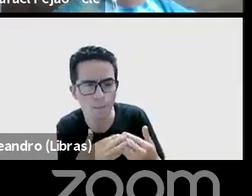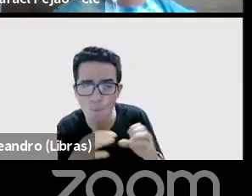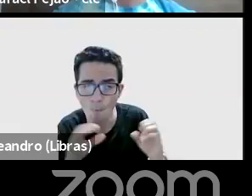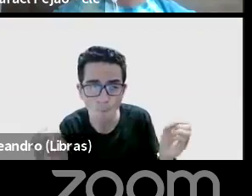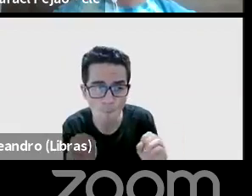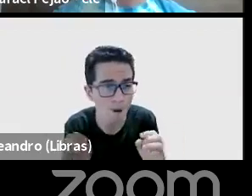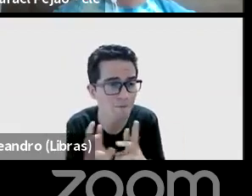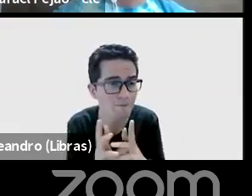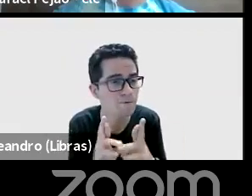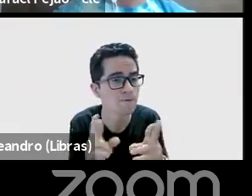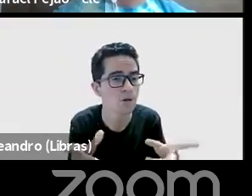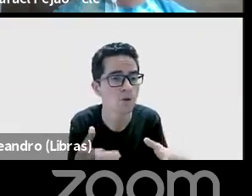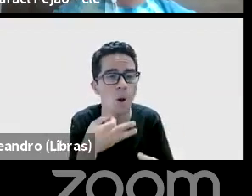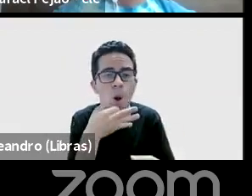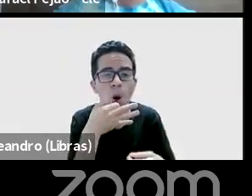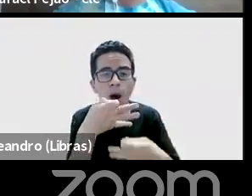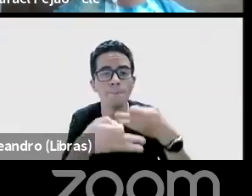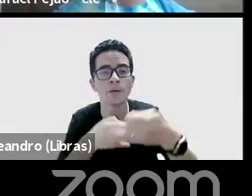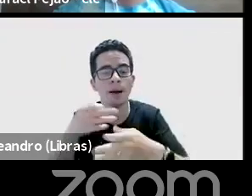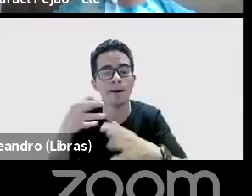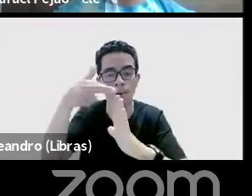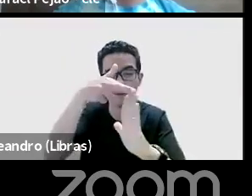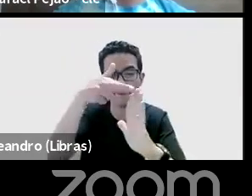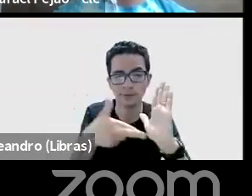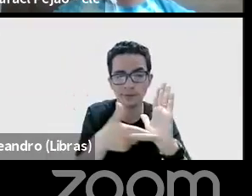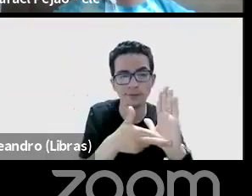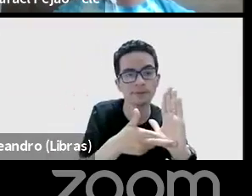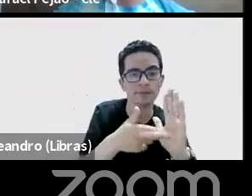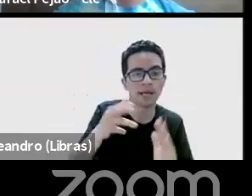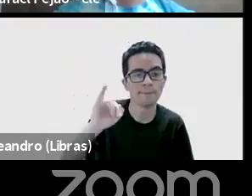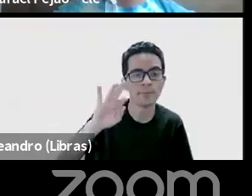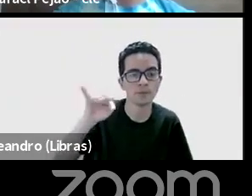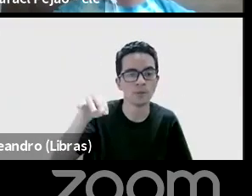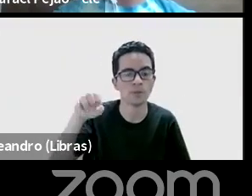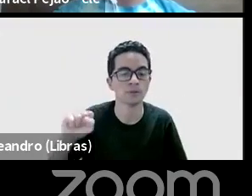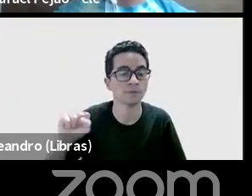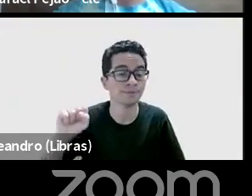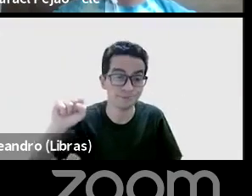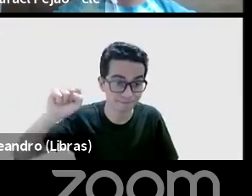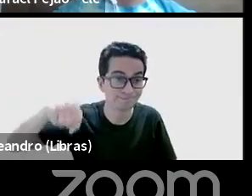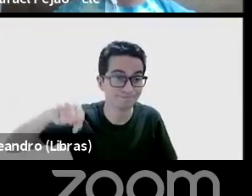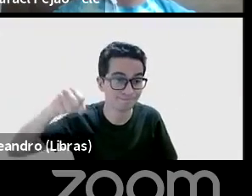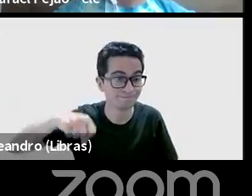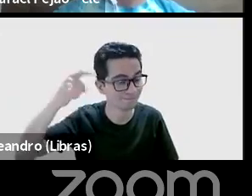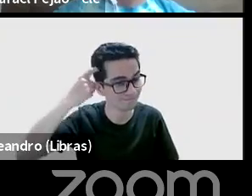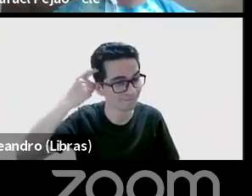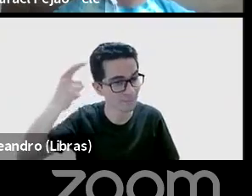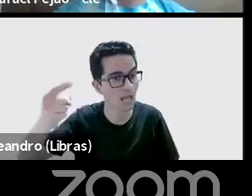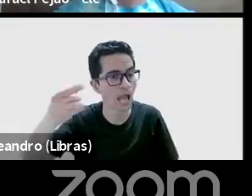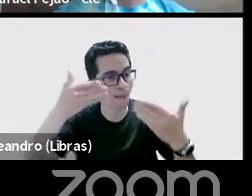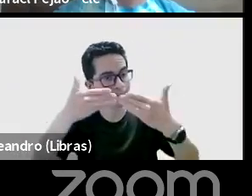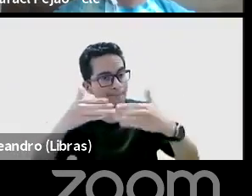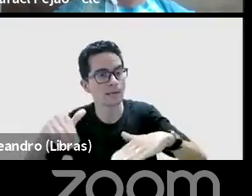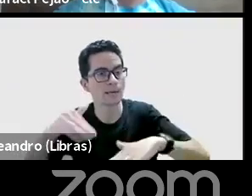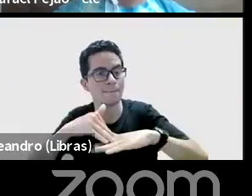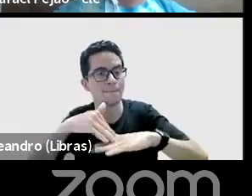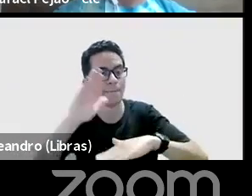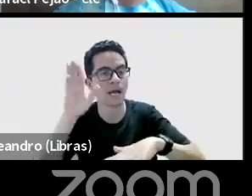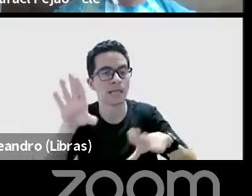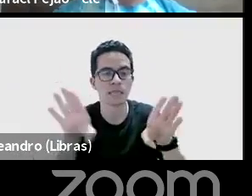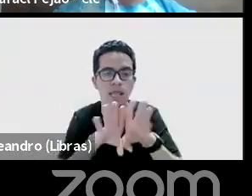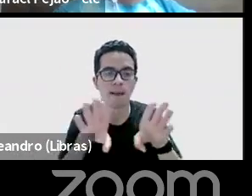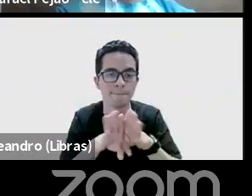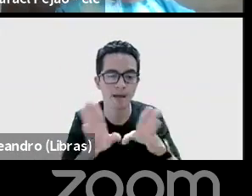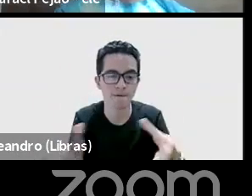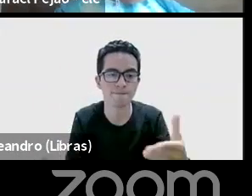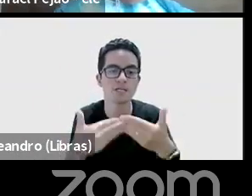de vista, né, dos seus paradigmas epistemológicos, né? Ela já foi mais aberta, ela se fechou mais. Precisamos